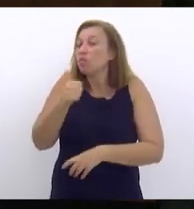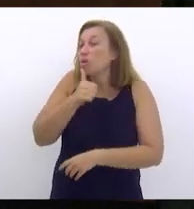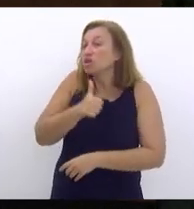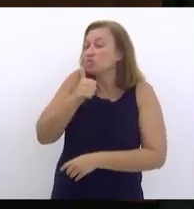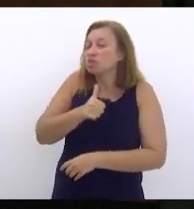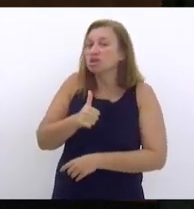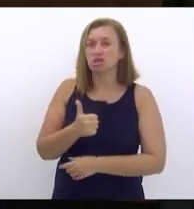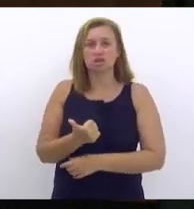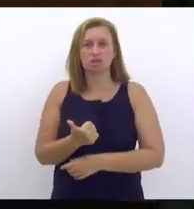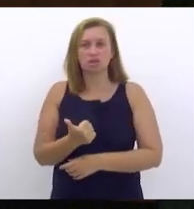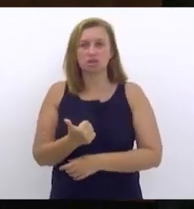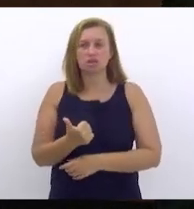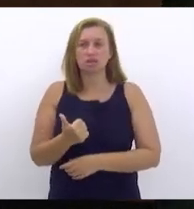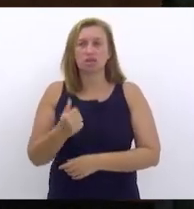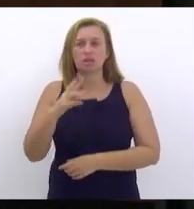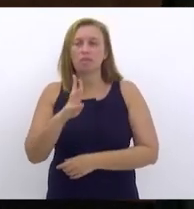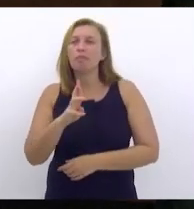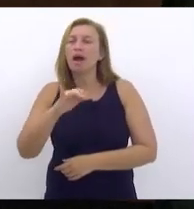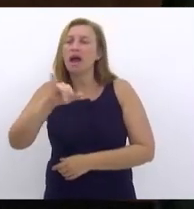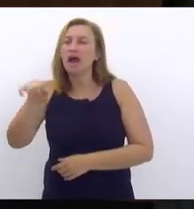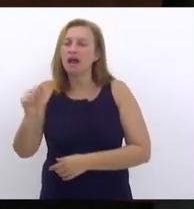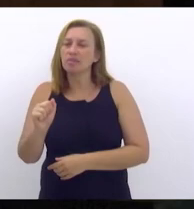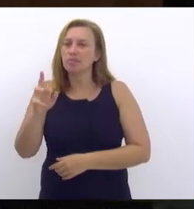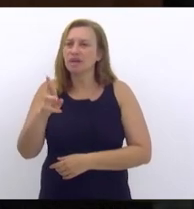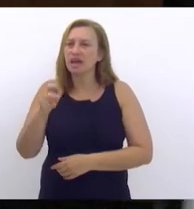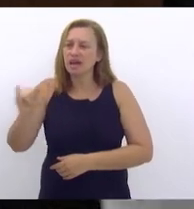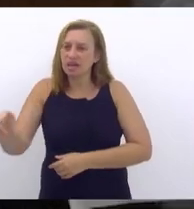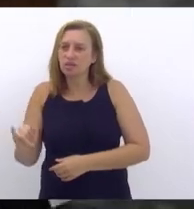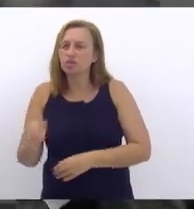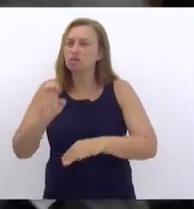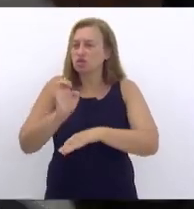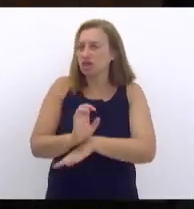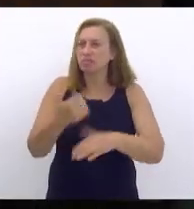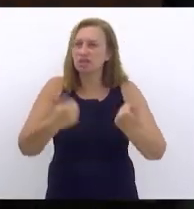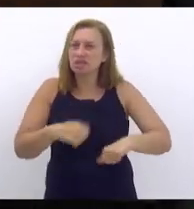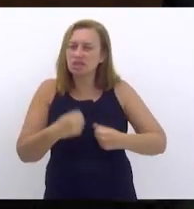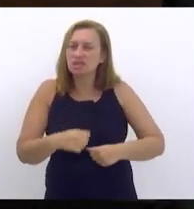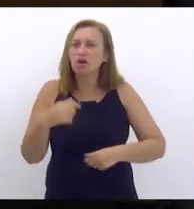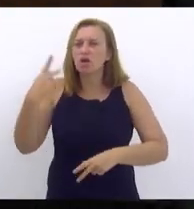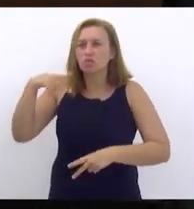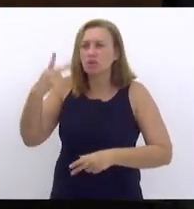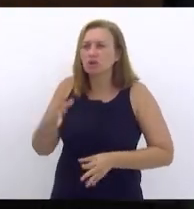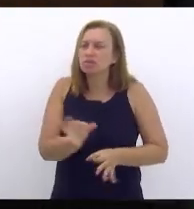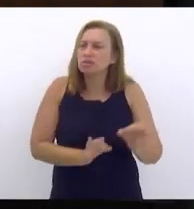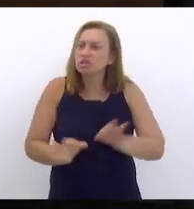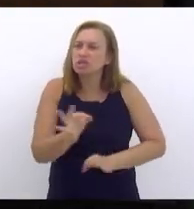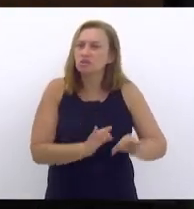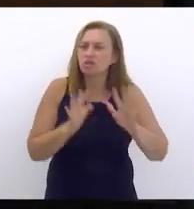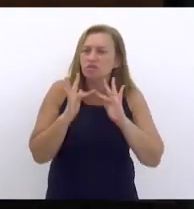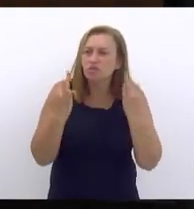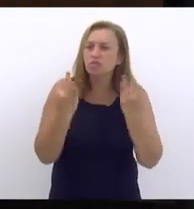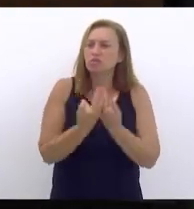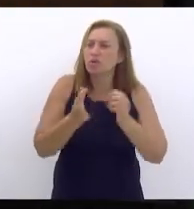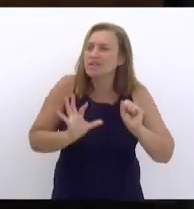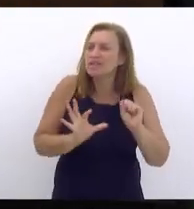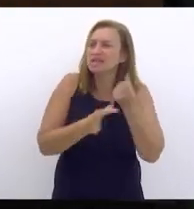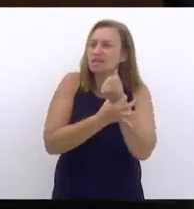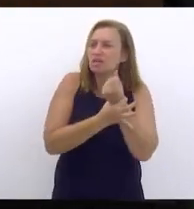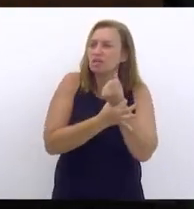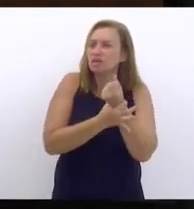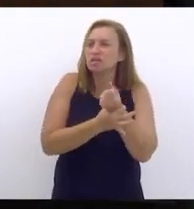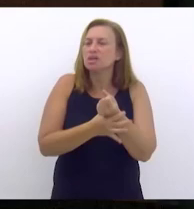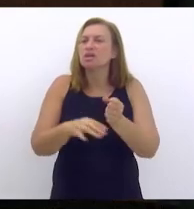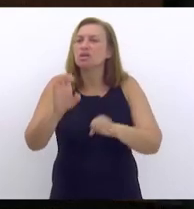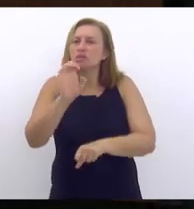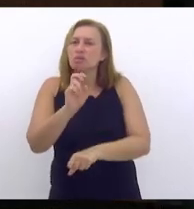e mulheres de Barra do Piraí. O que o Estado precisa fazer é uma política de planejamento familiar, uma garantia de